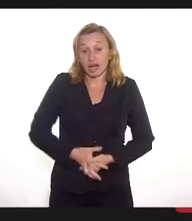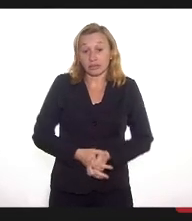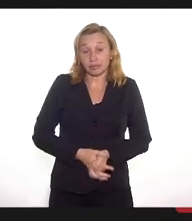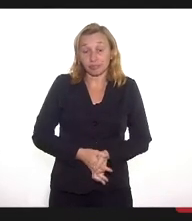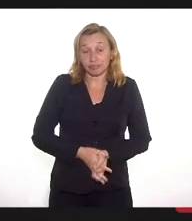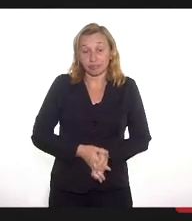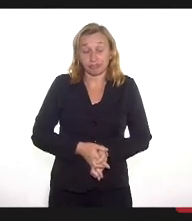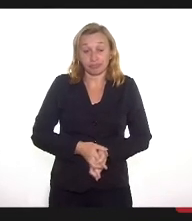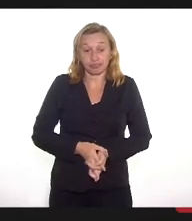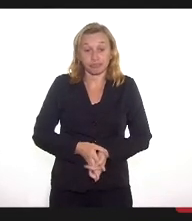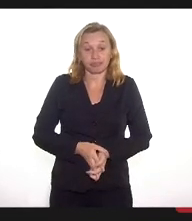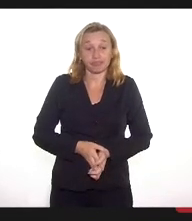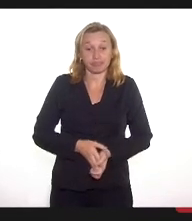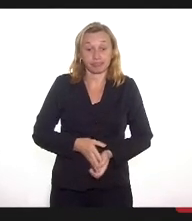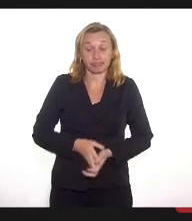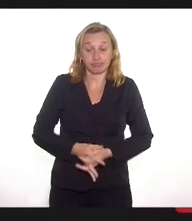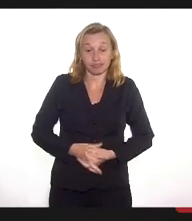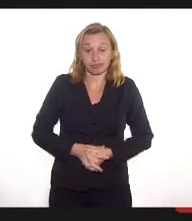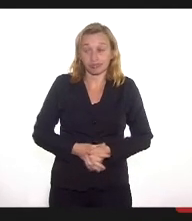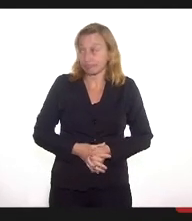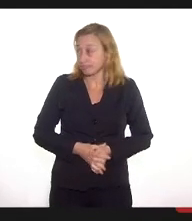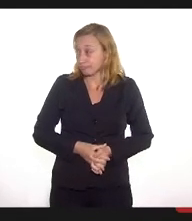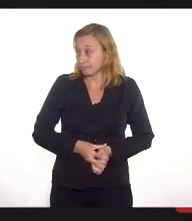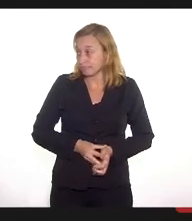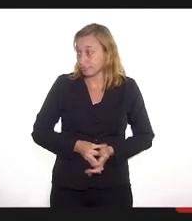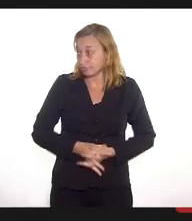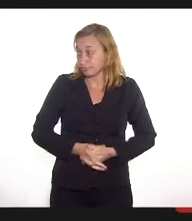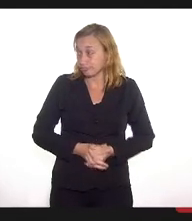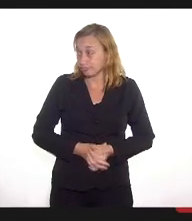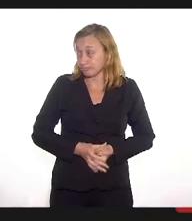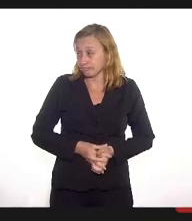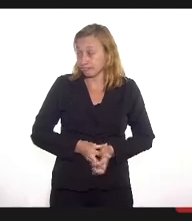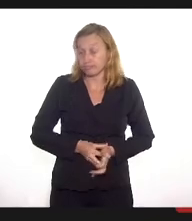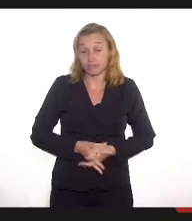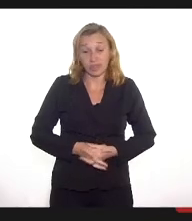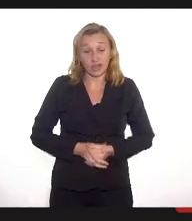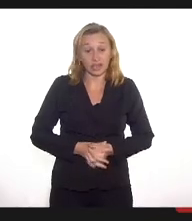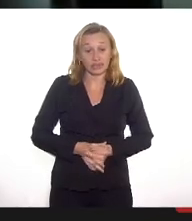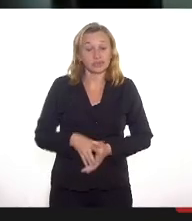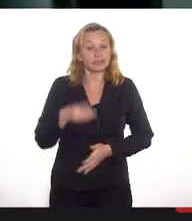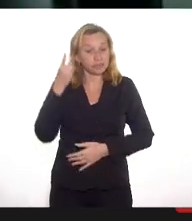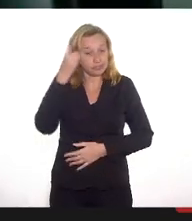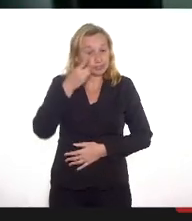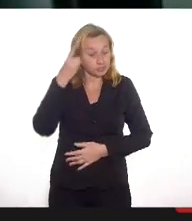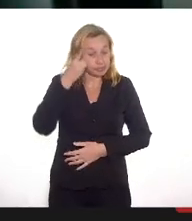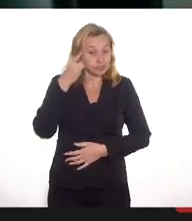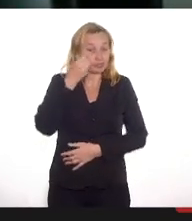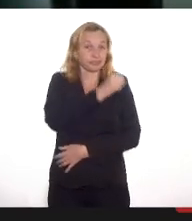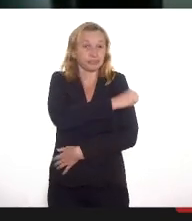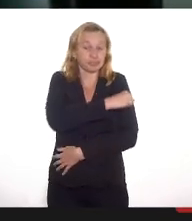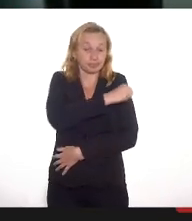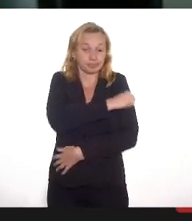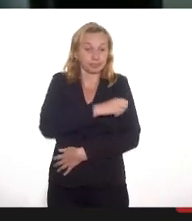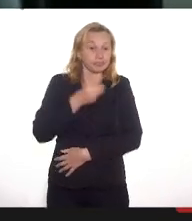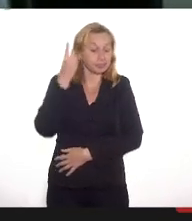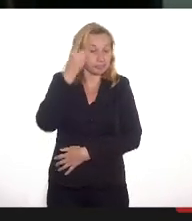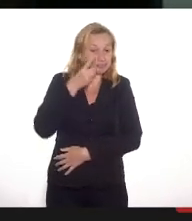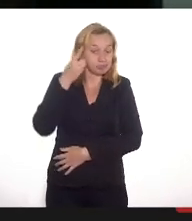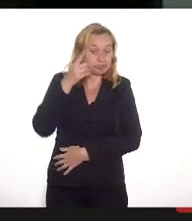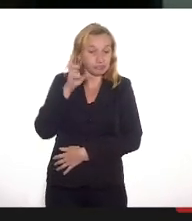não gosto também aí falando para os nossos companheiros né Deputado da região de Deputado Rubem bomtempo